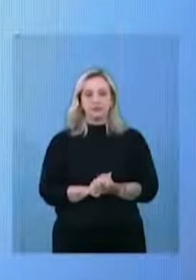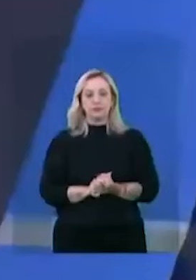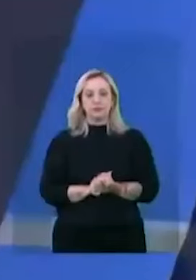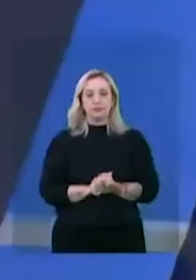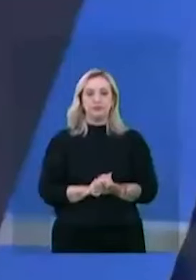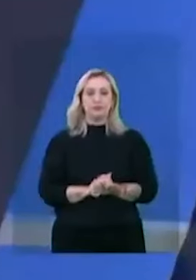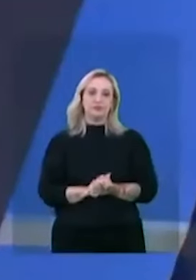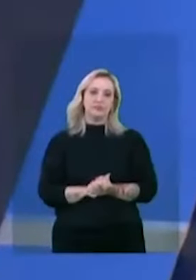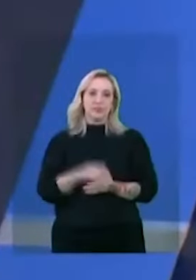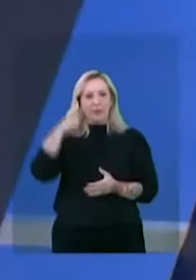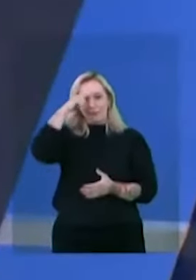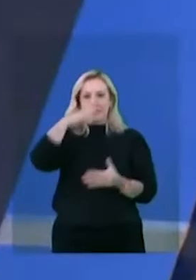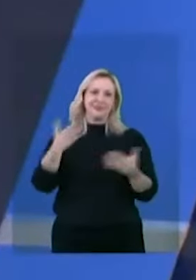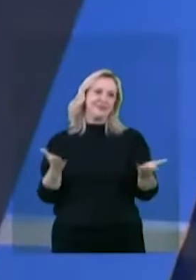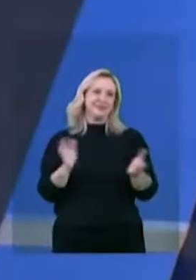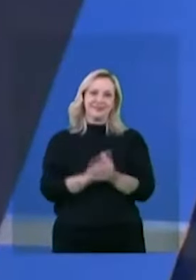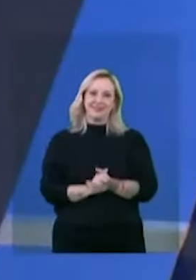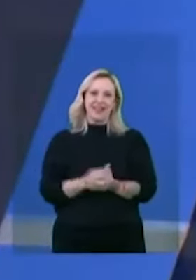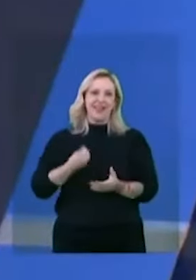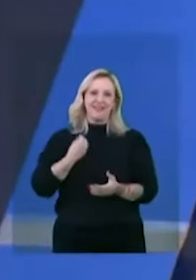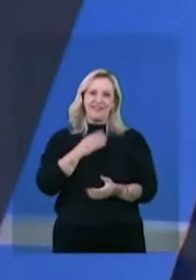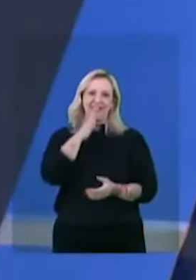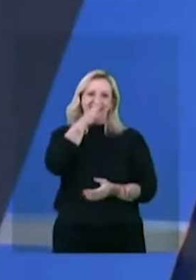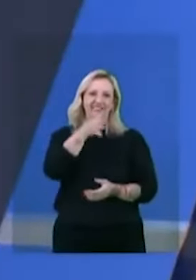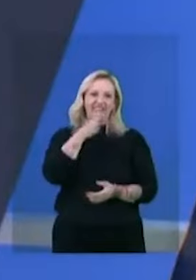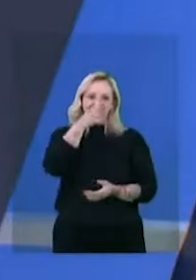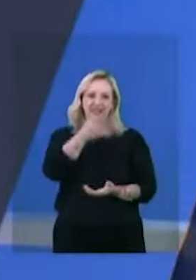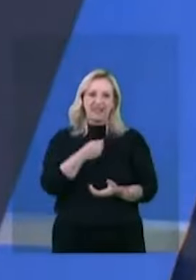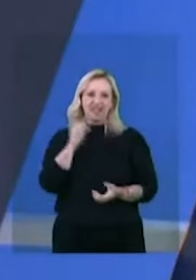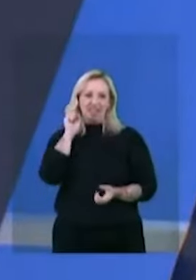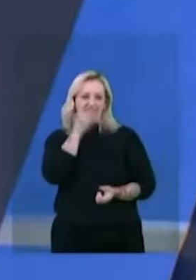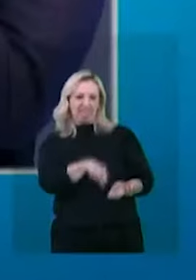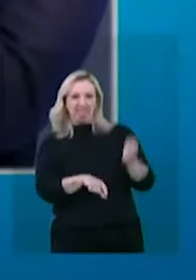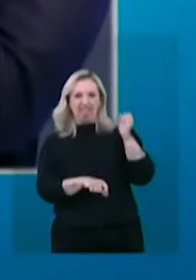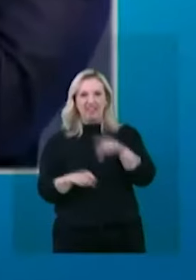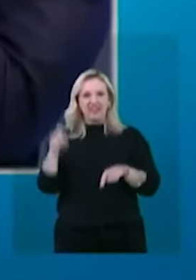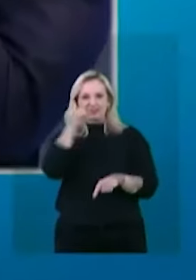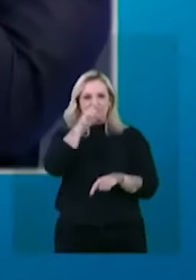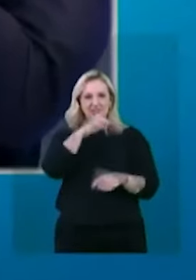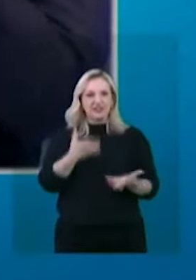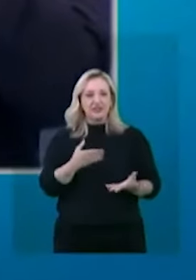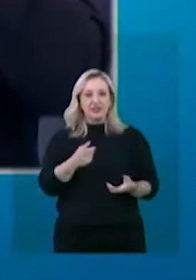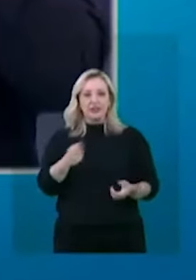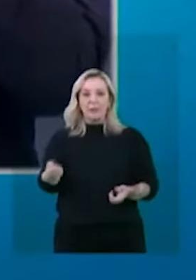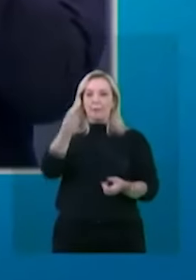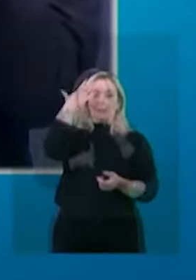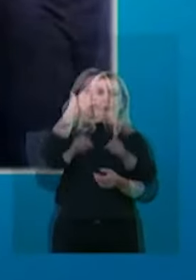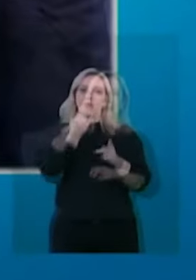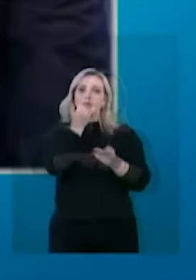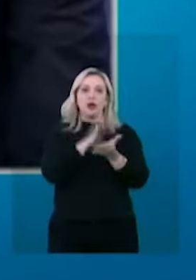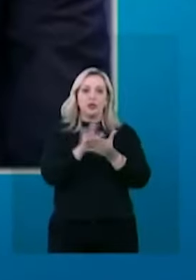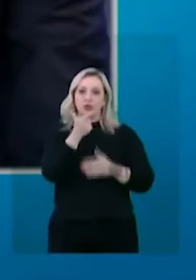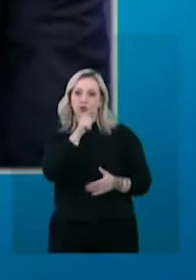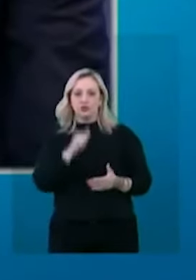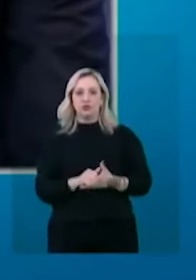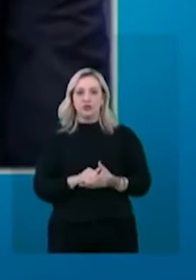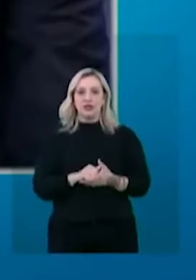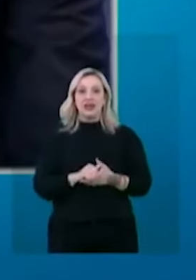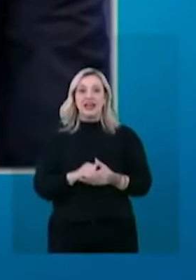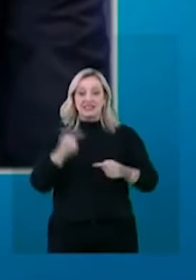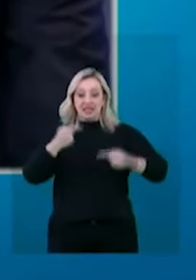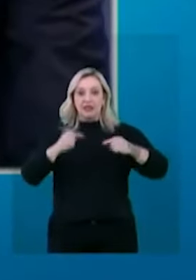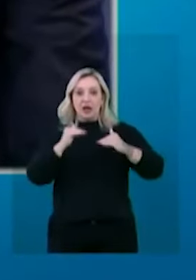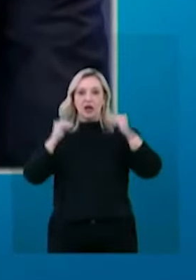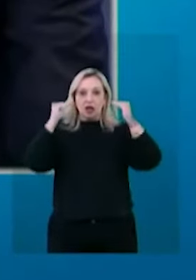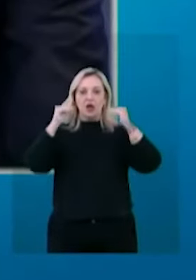Marcel é impressionante você vive de mentiras ataca mente aí depois toma uma cadeirada Você que é um debate de alto